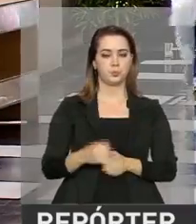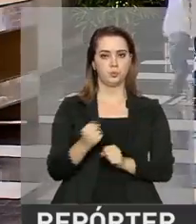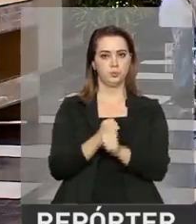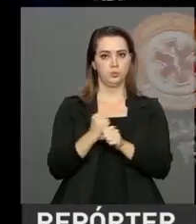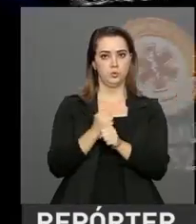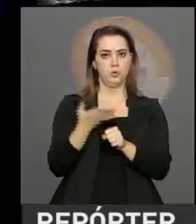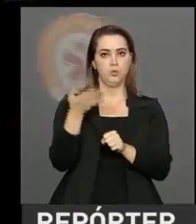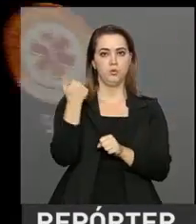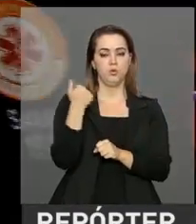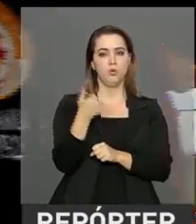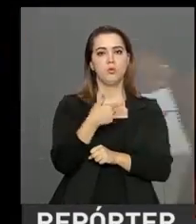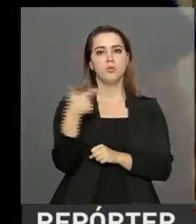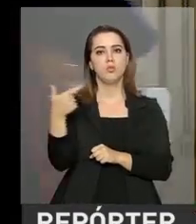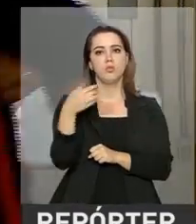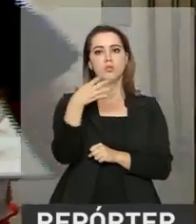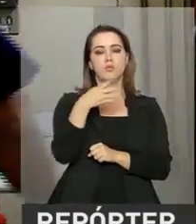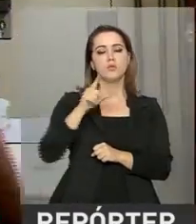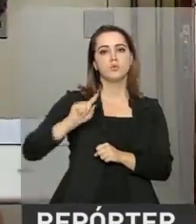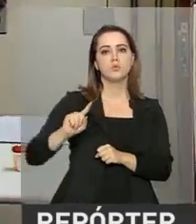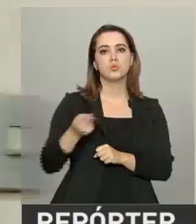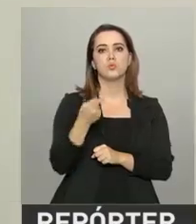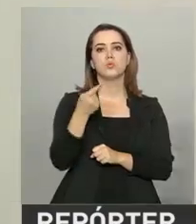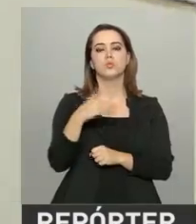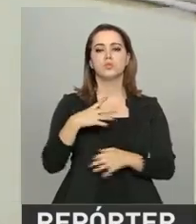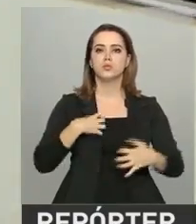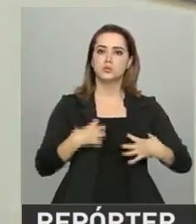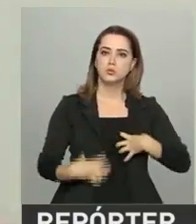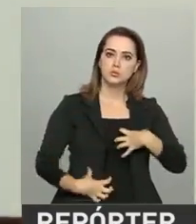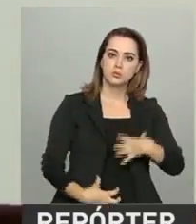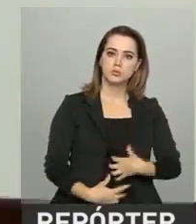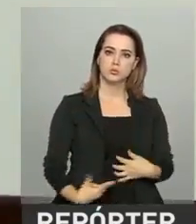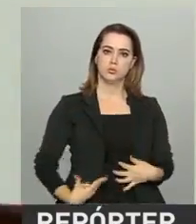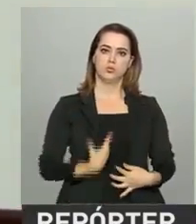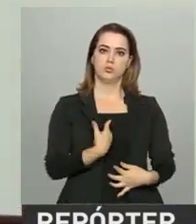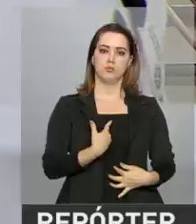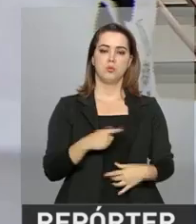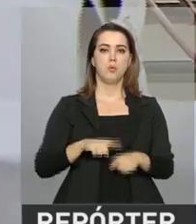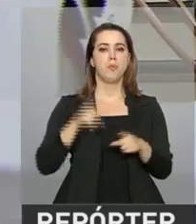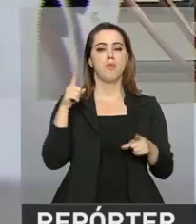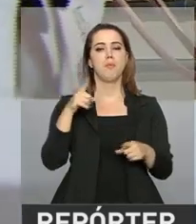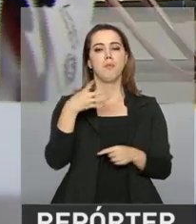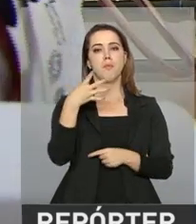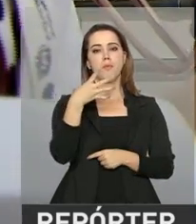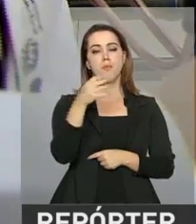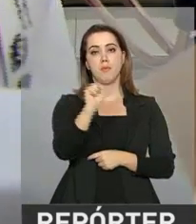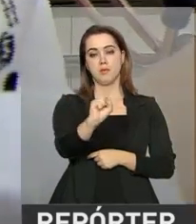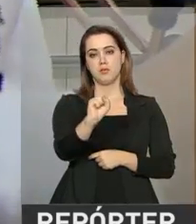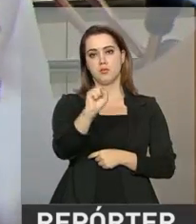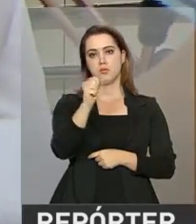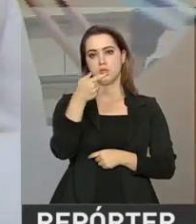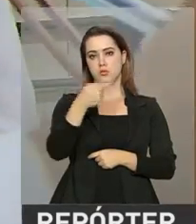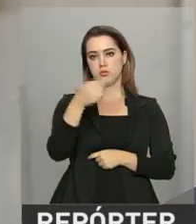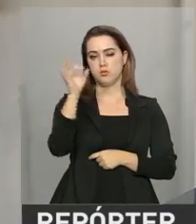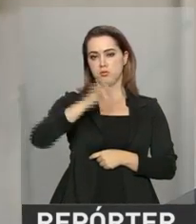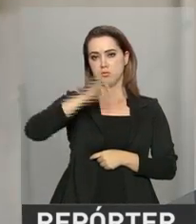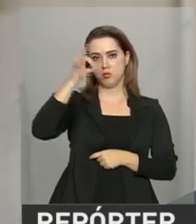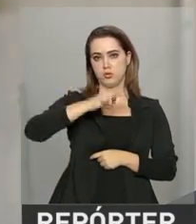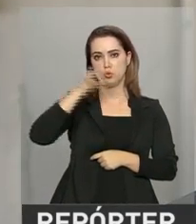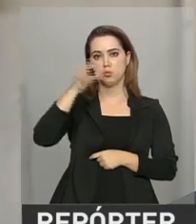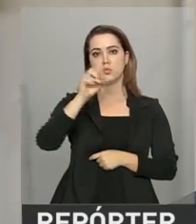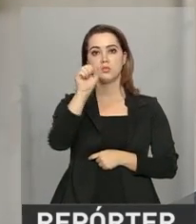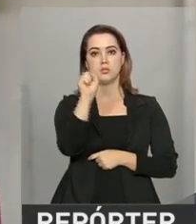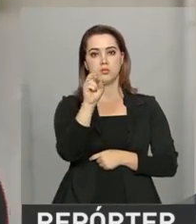realizados no país quase 24 mil transplantes, mais de 87% deles pelo Sistema Único de Saúde. Quase